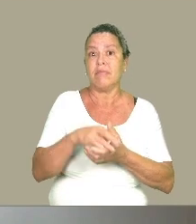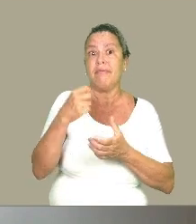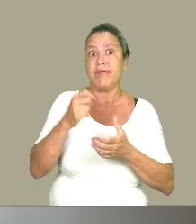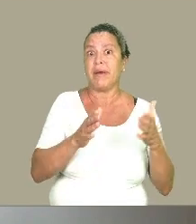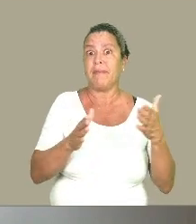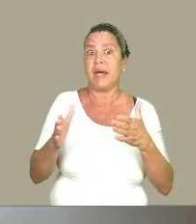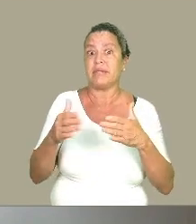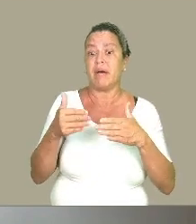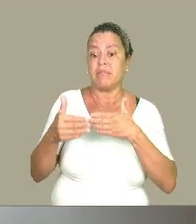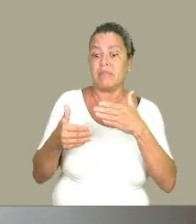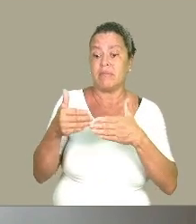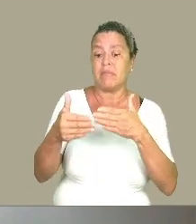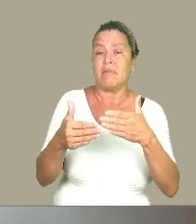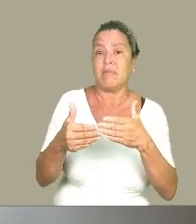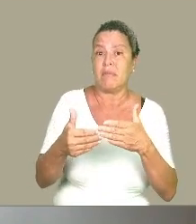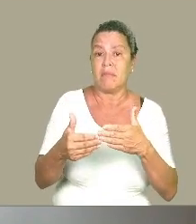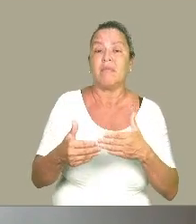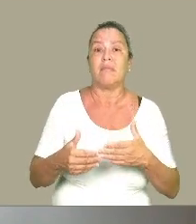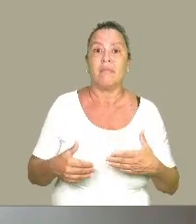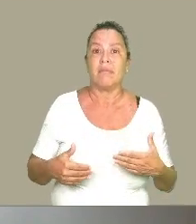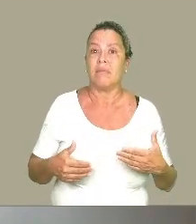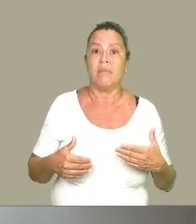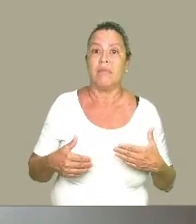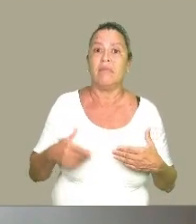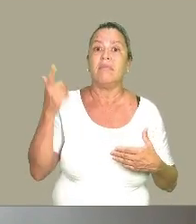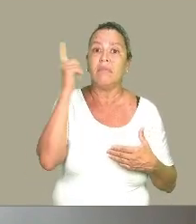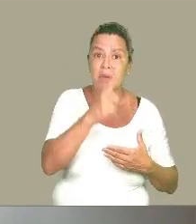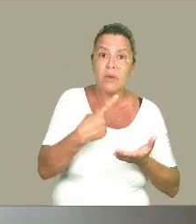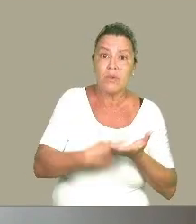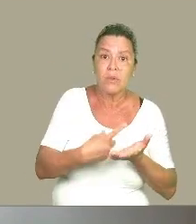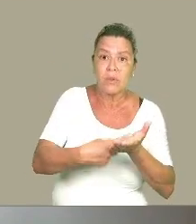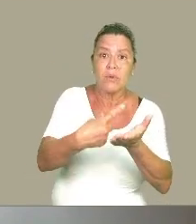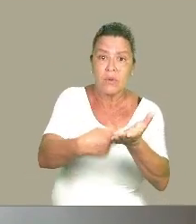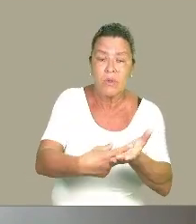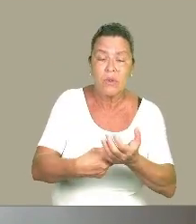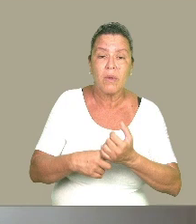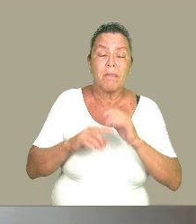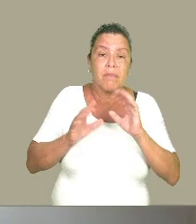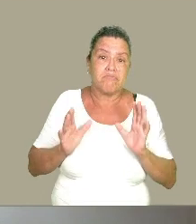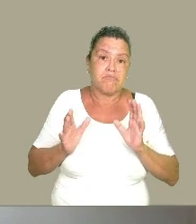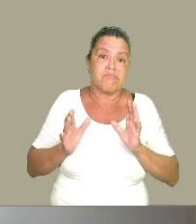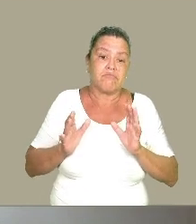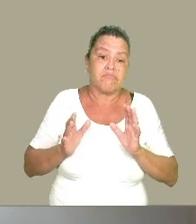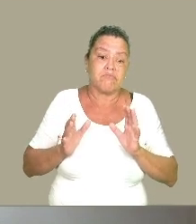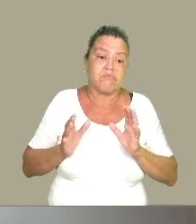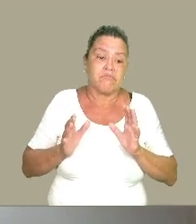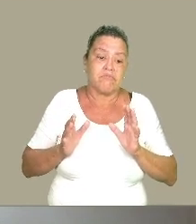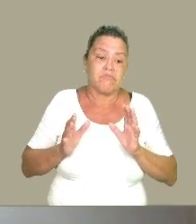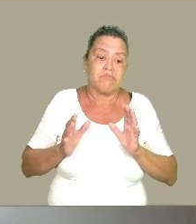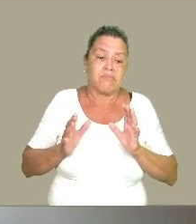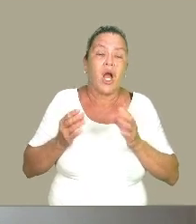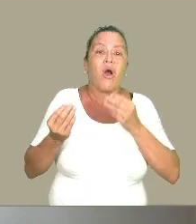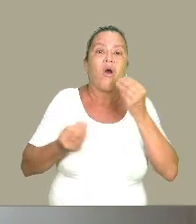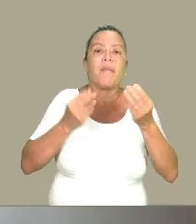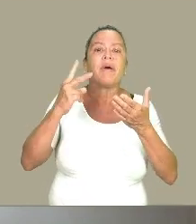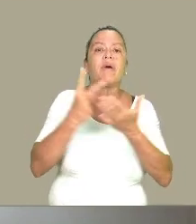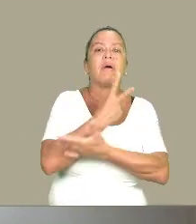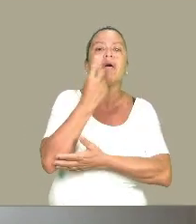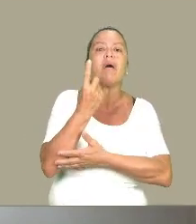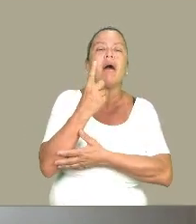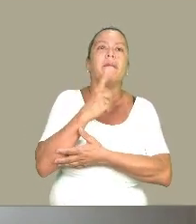colocadas à nossa frente, à nossa disposição para cumpri-las. Mas como elas vão se dar, isso tudo vai